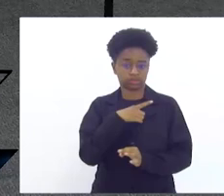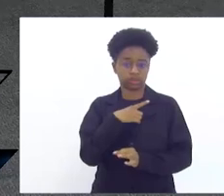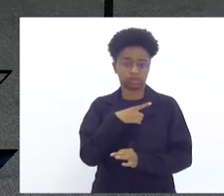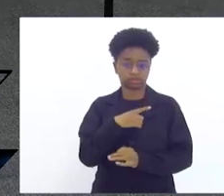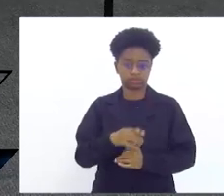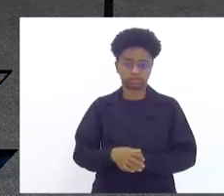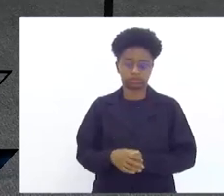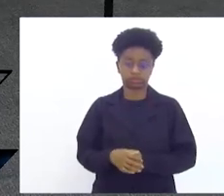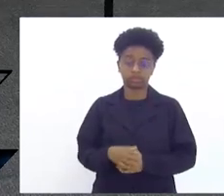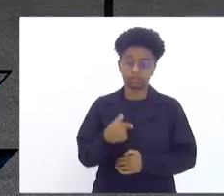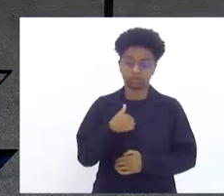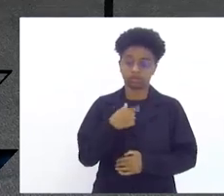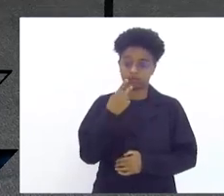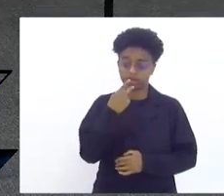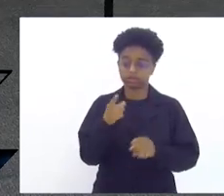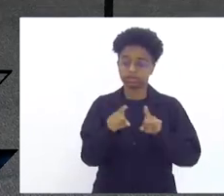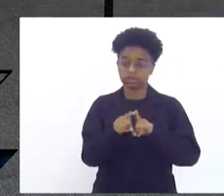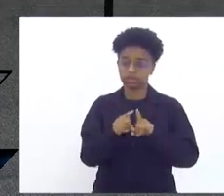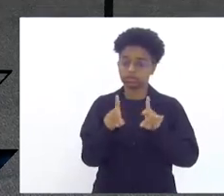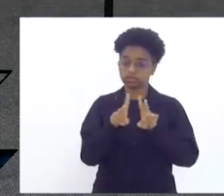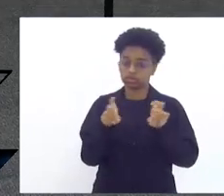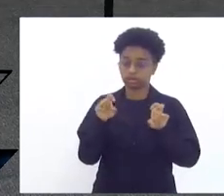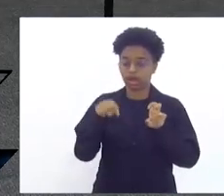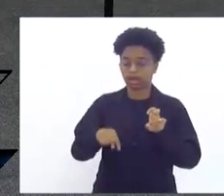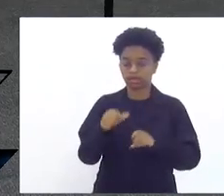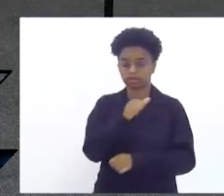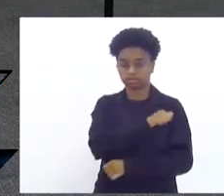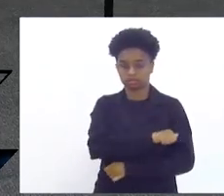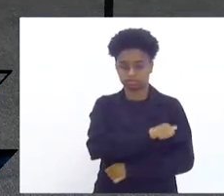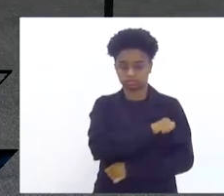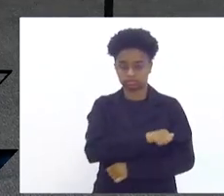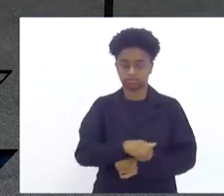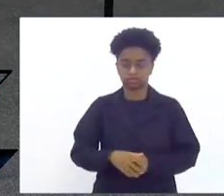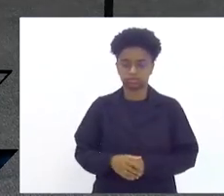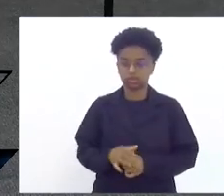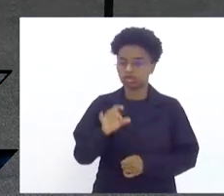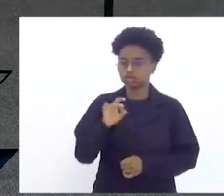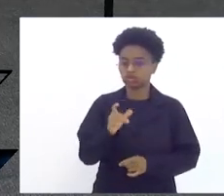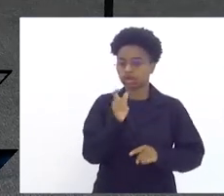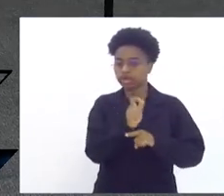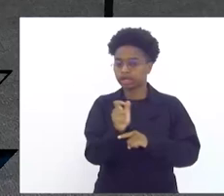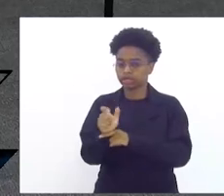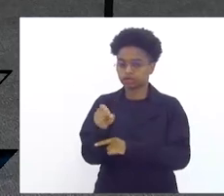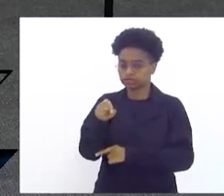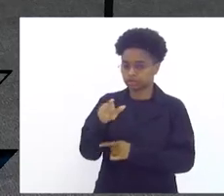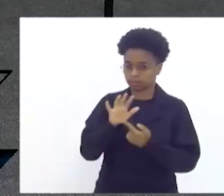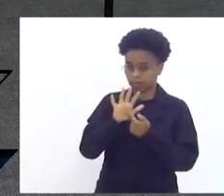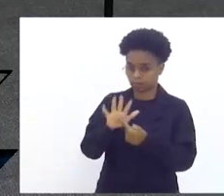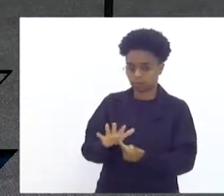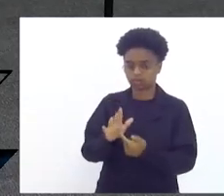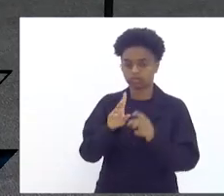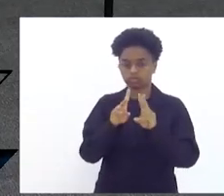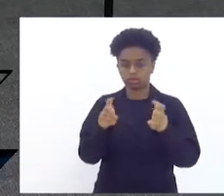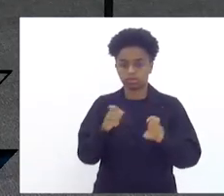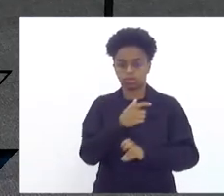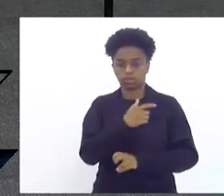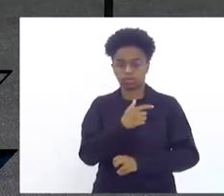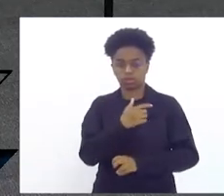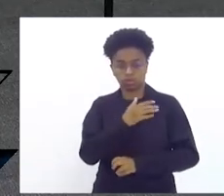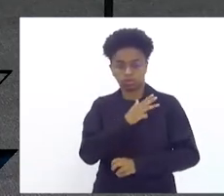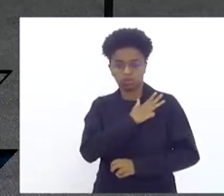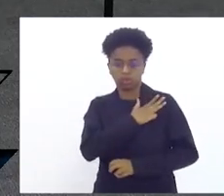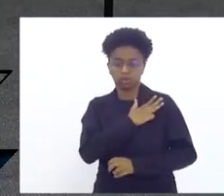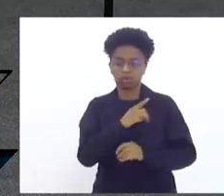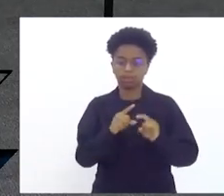tendo e me refiro pontualmente a questão da cidade do Rio de Janeiro não só essas críticas que vossa excelência aponta do governo Lula mas